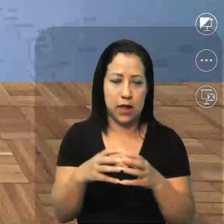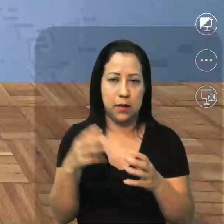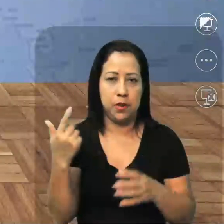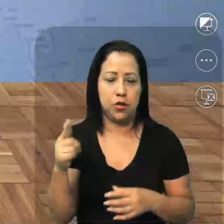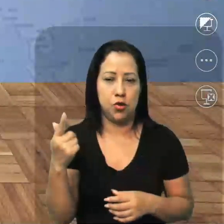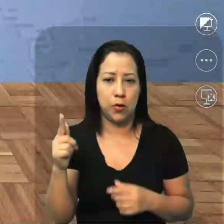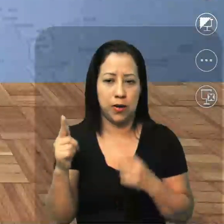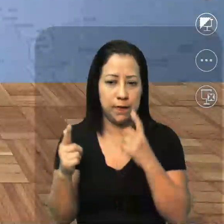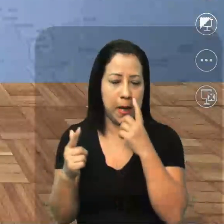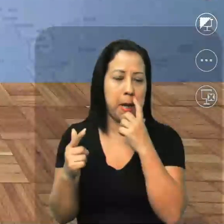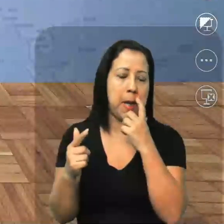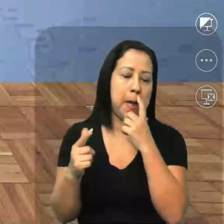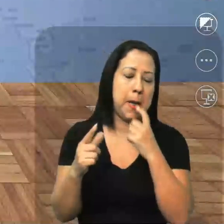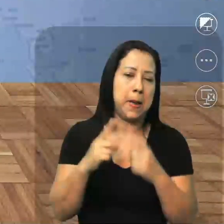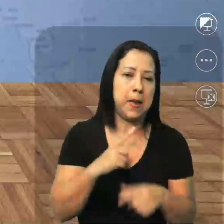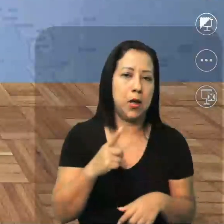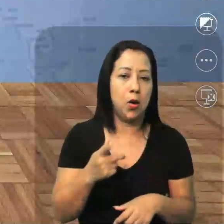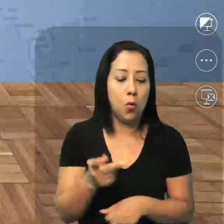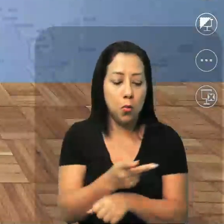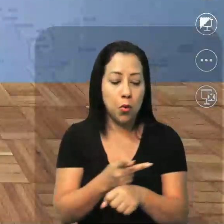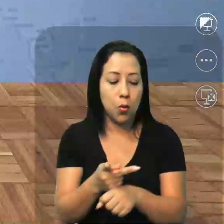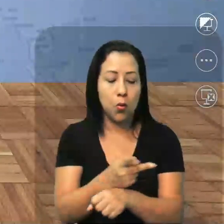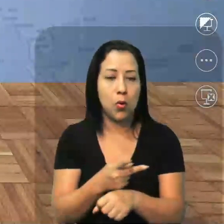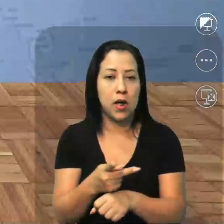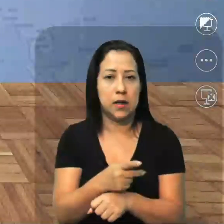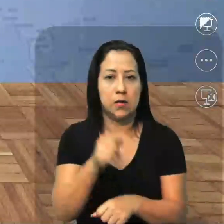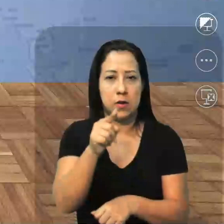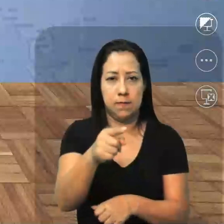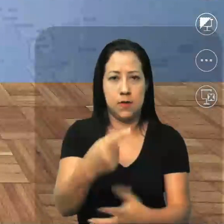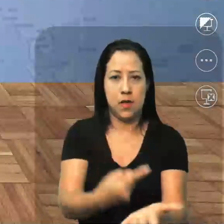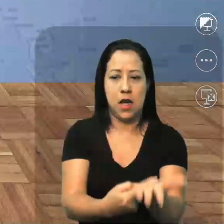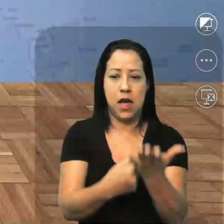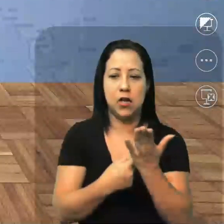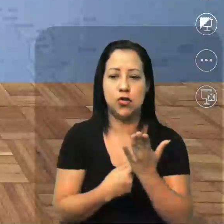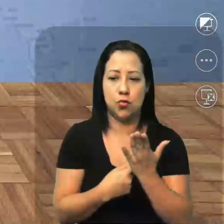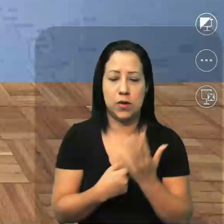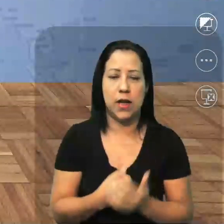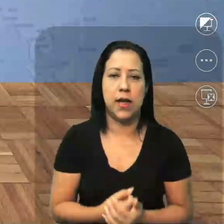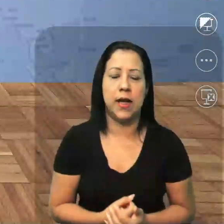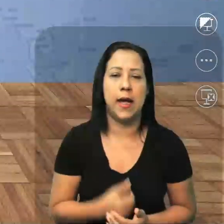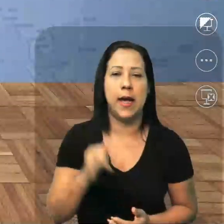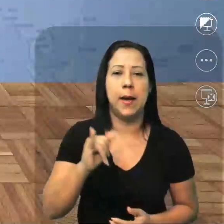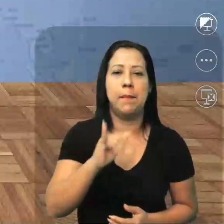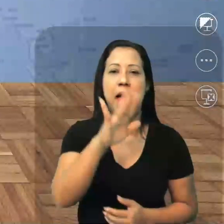estamos buscando a colaboração de vocês para aquelas